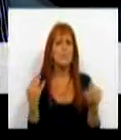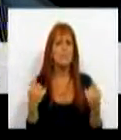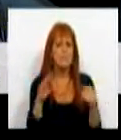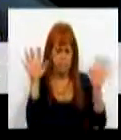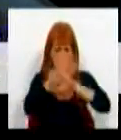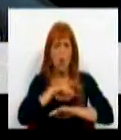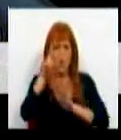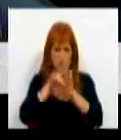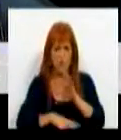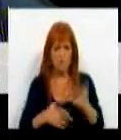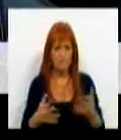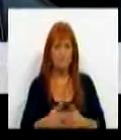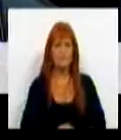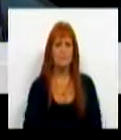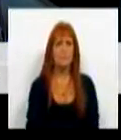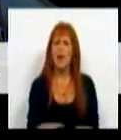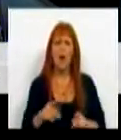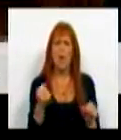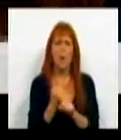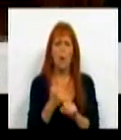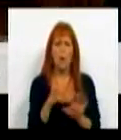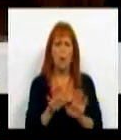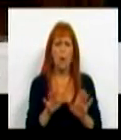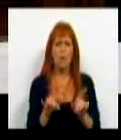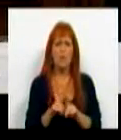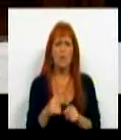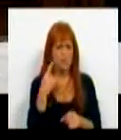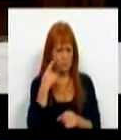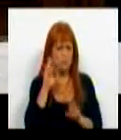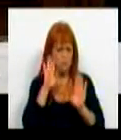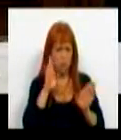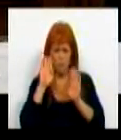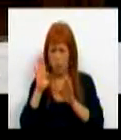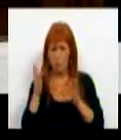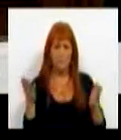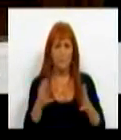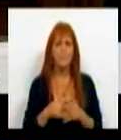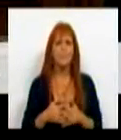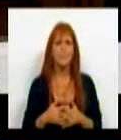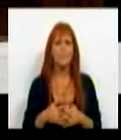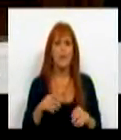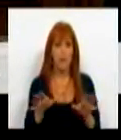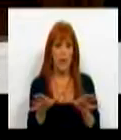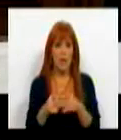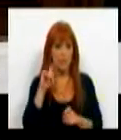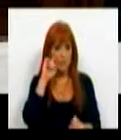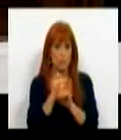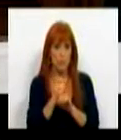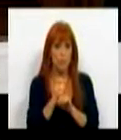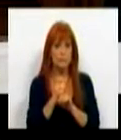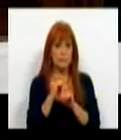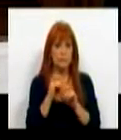efetivamente enganar o regulador? Não, essas operações foram identificadas pela equipa de